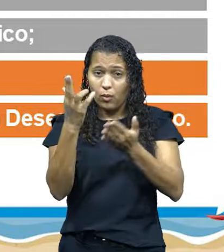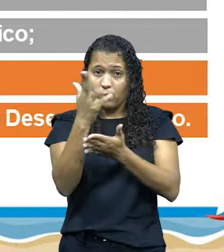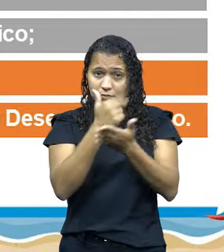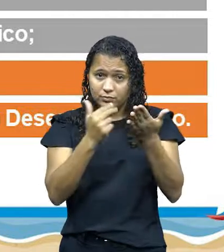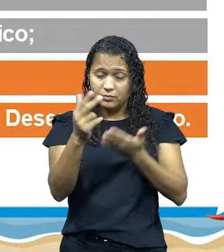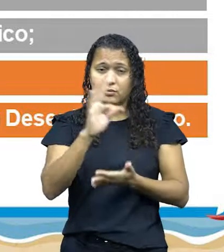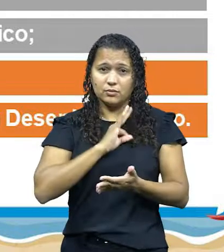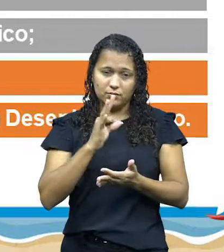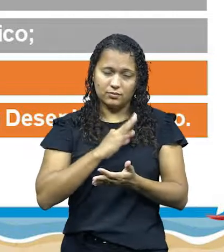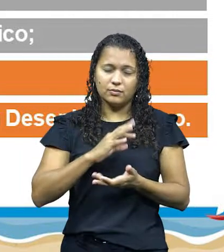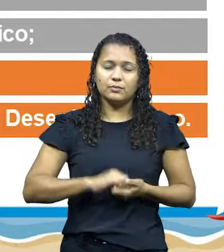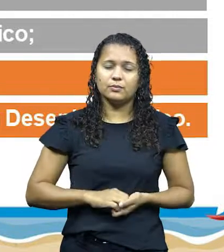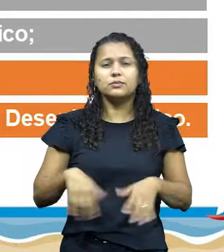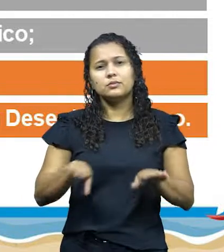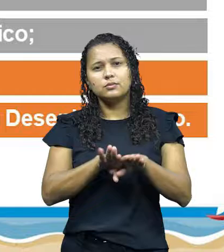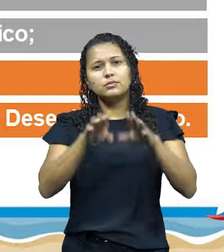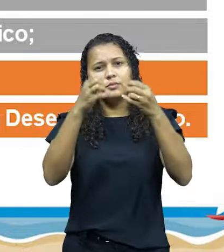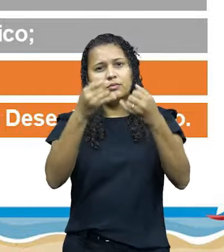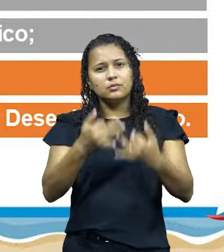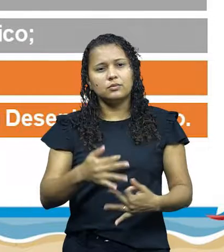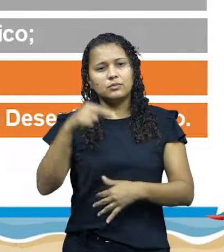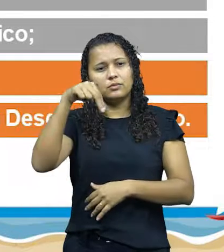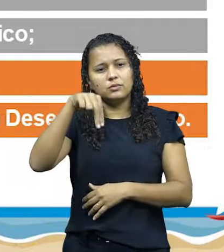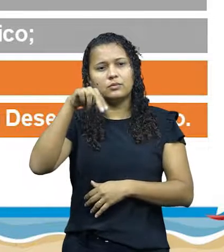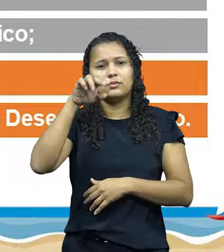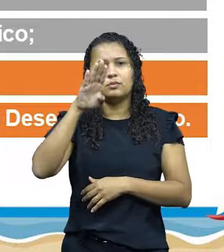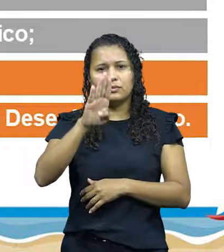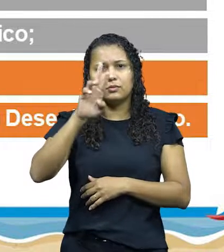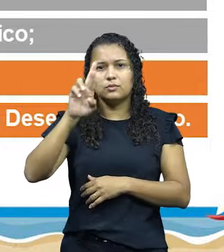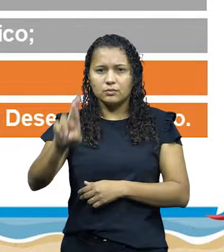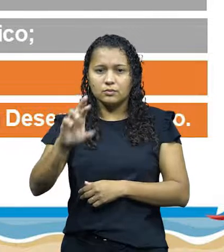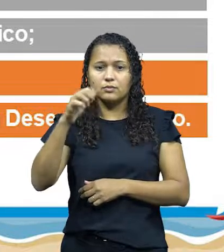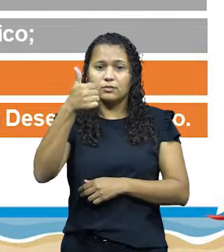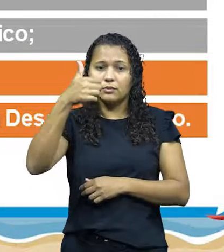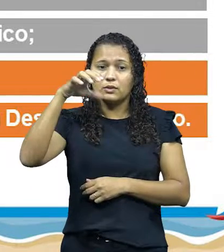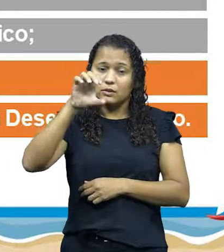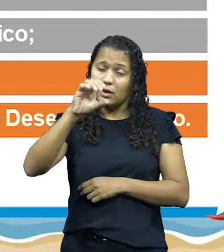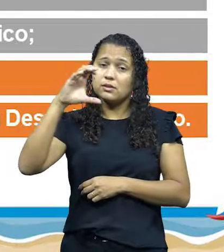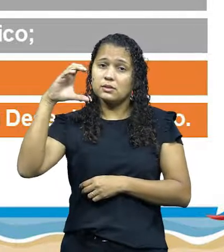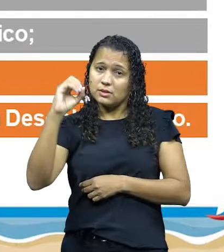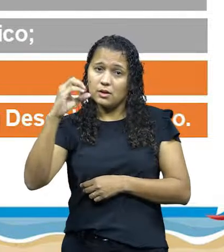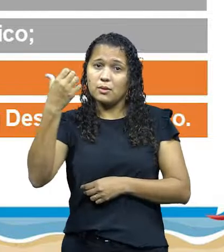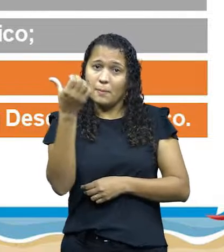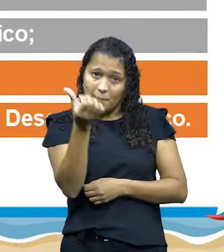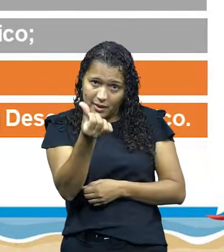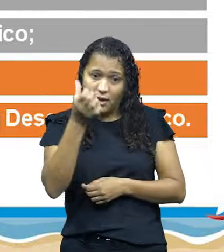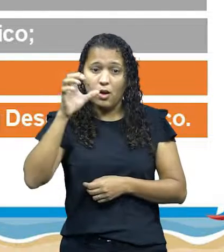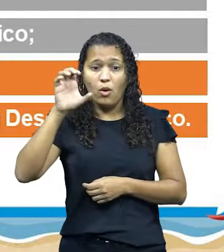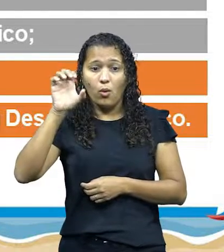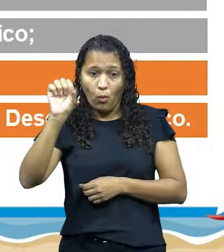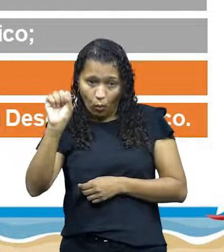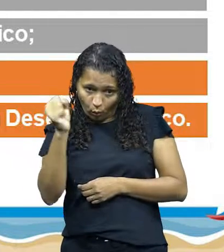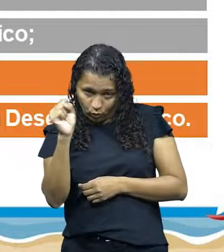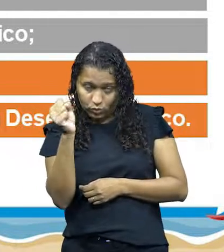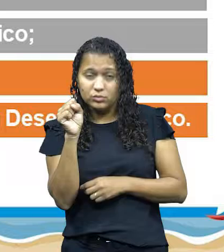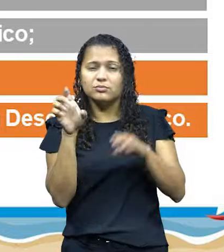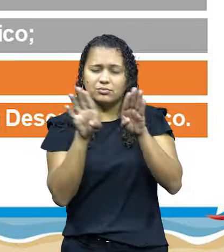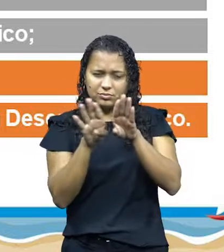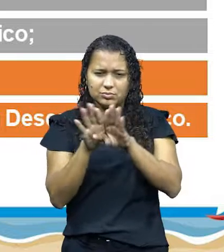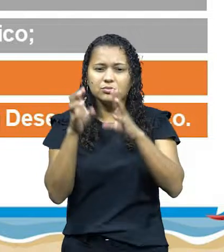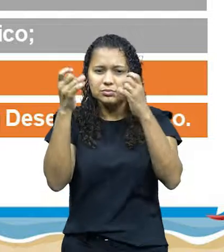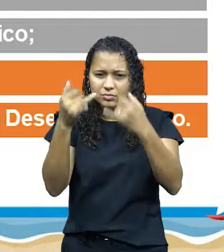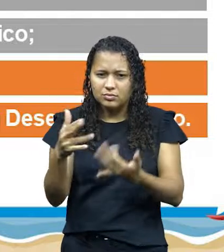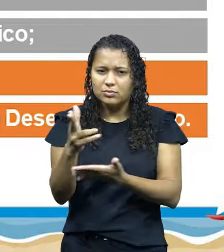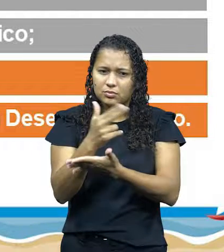técnico. Também falamos sobre a NBR 10068, que fala da folha de desenho. Falamos também sobre